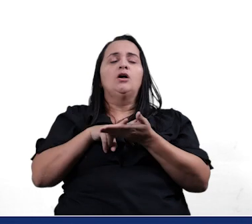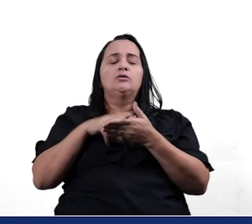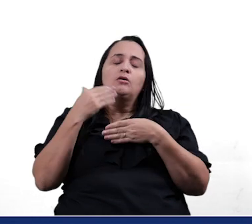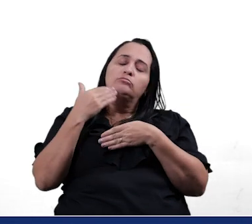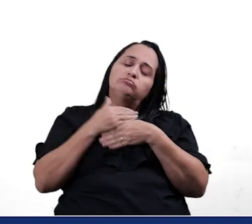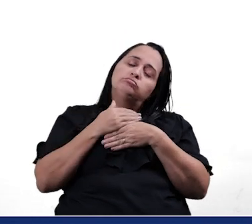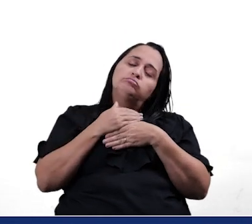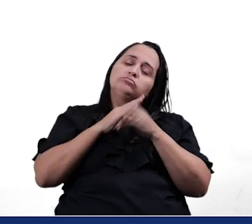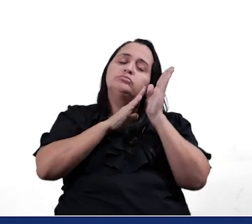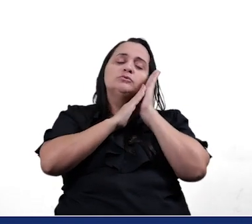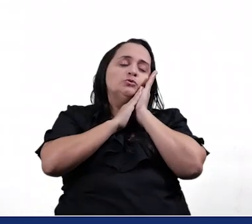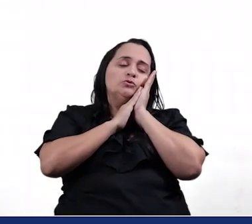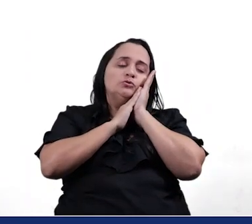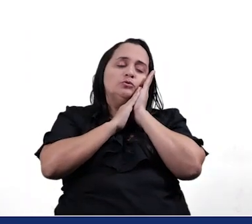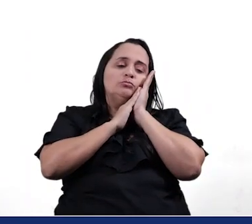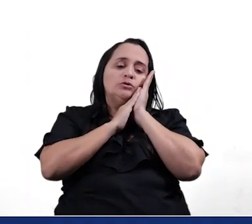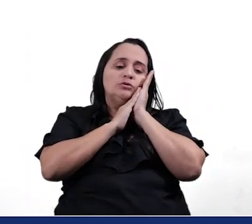o cochilo.